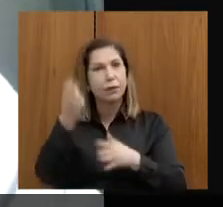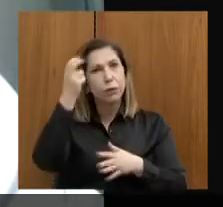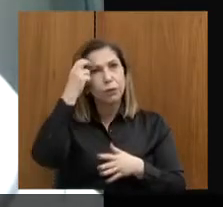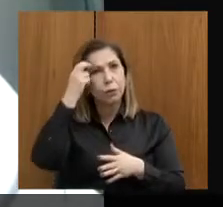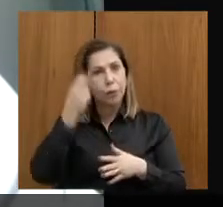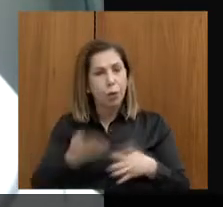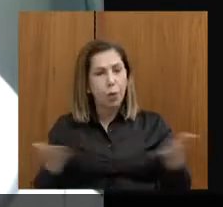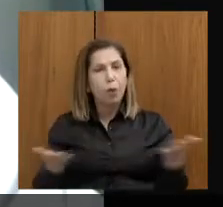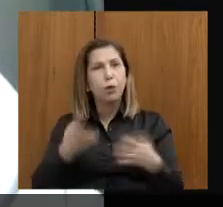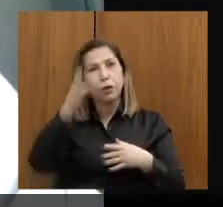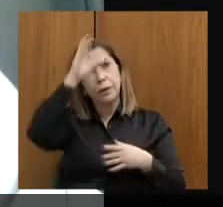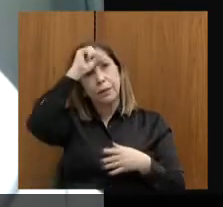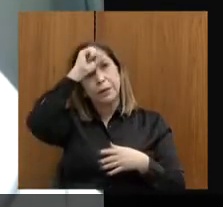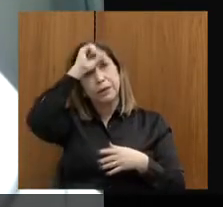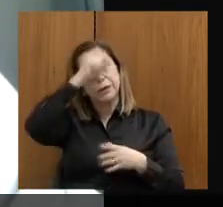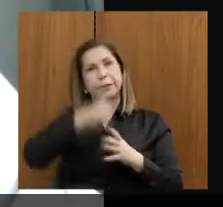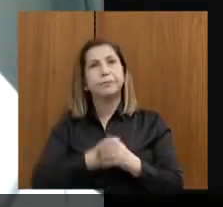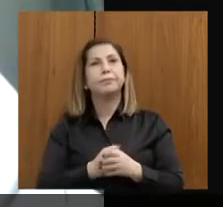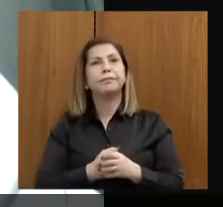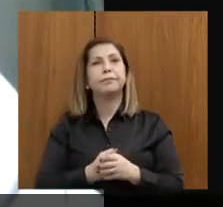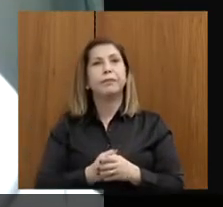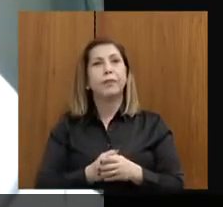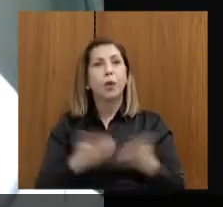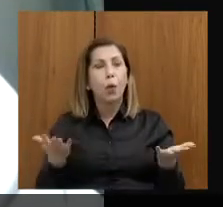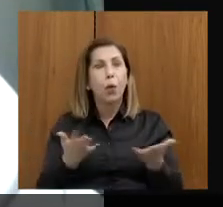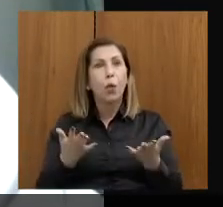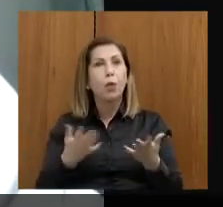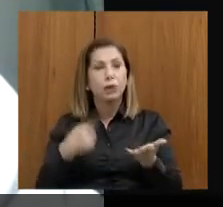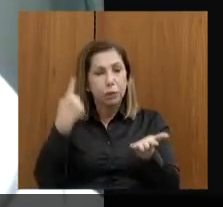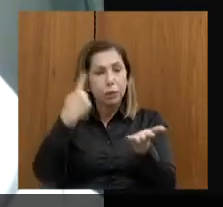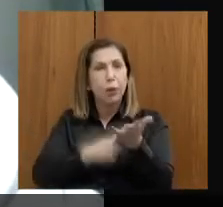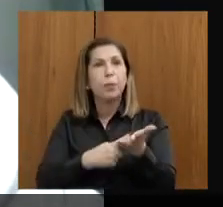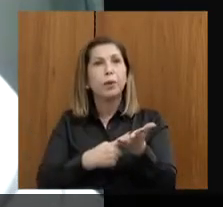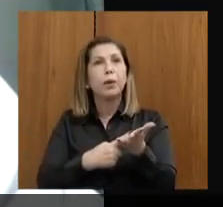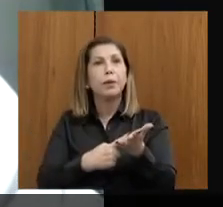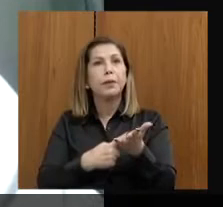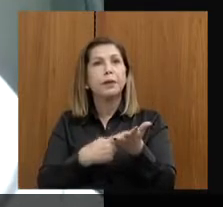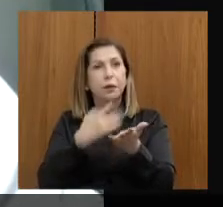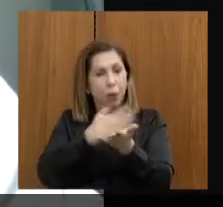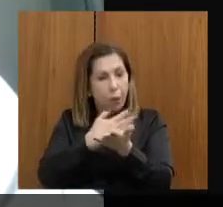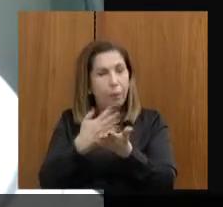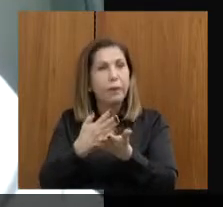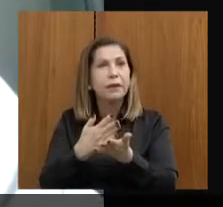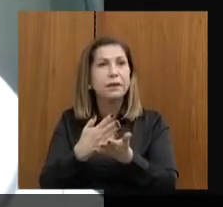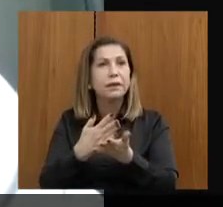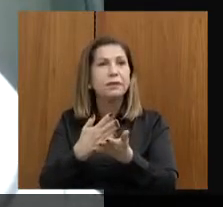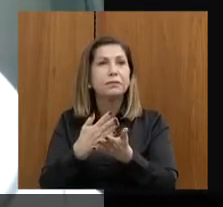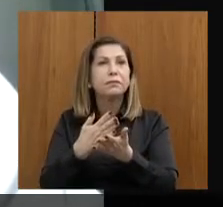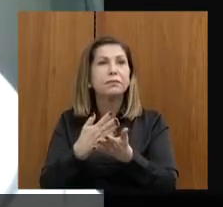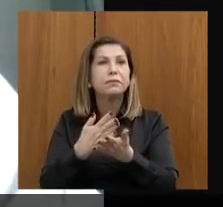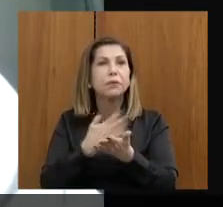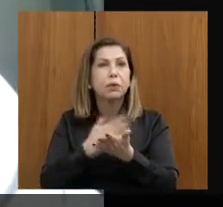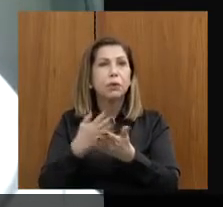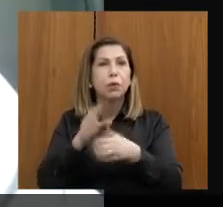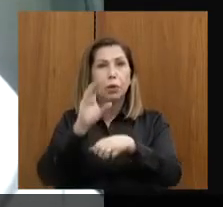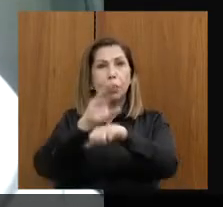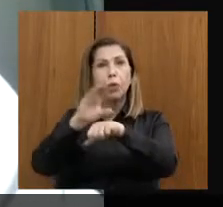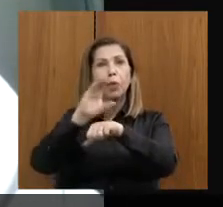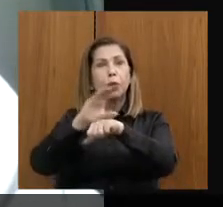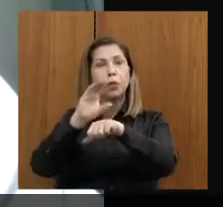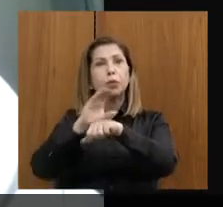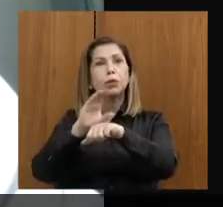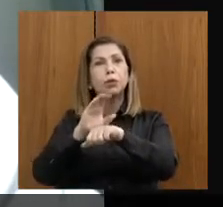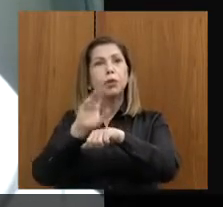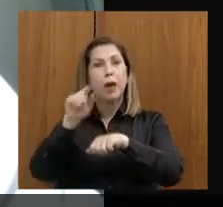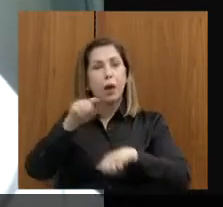aprendi muito aqui hoje sabe E aí eu vou sair aqui com o compromisso de vão iniciar fazer um curso eu